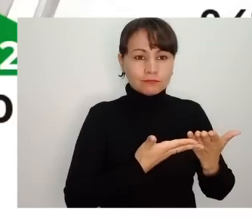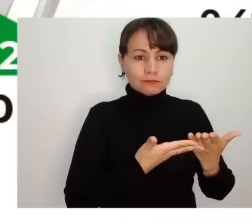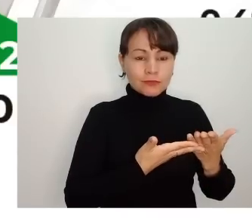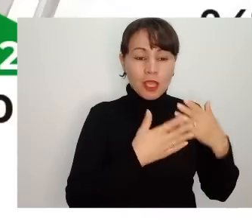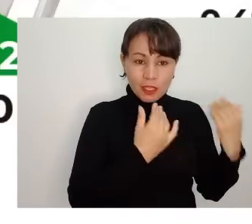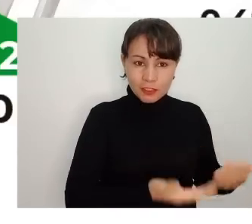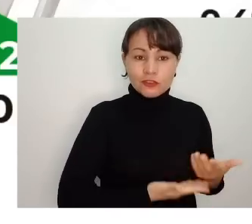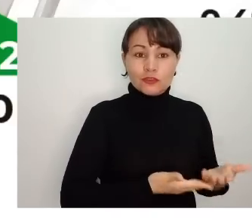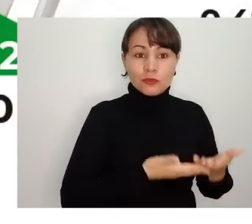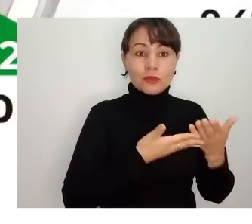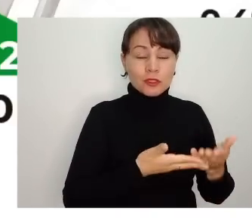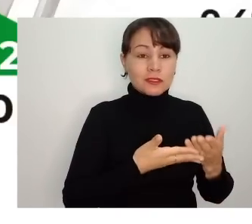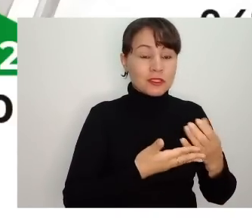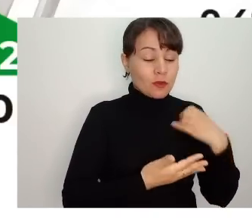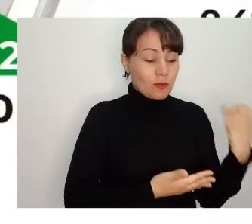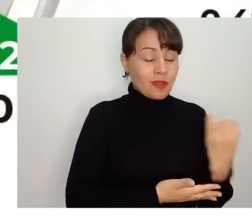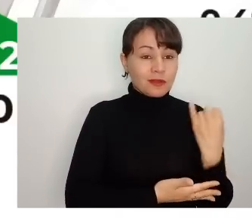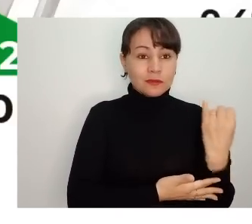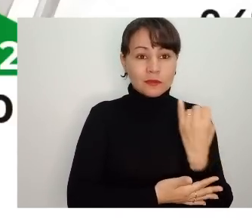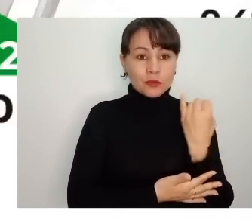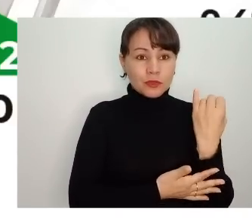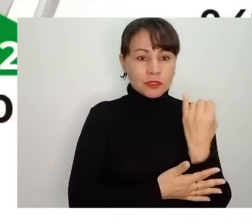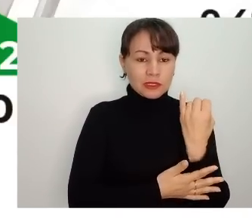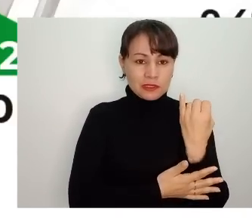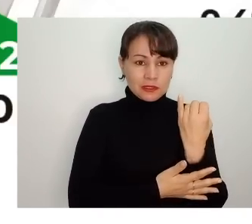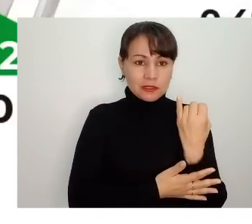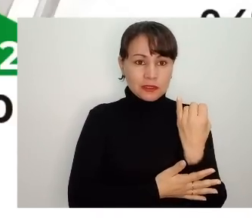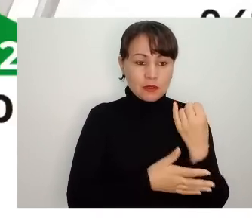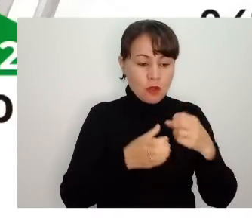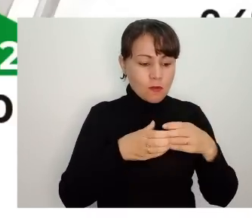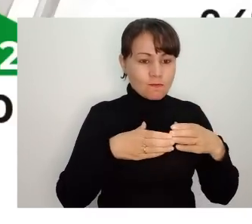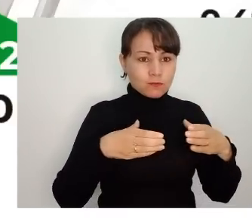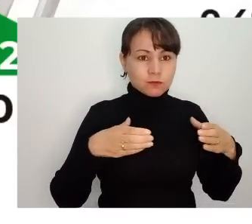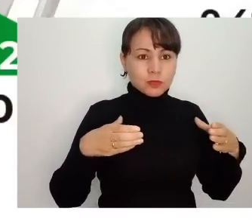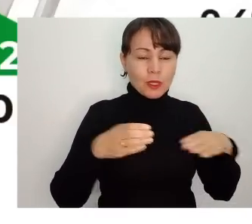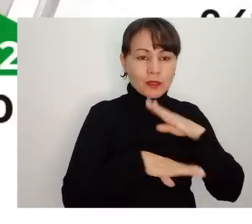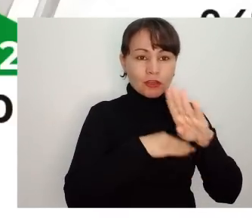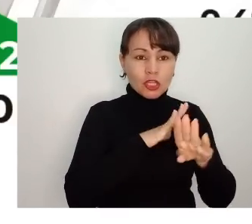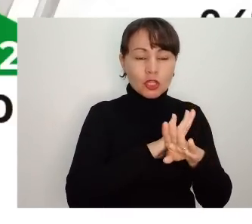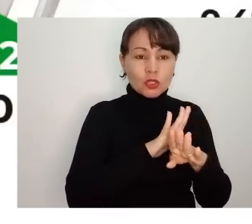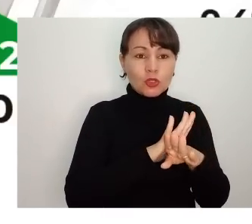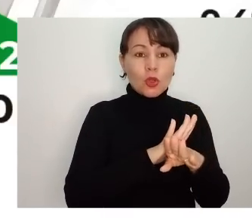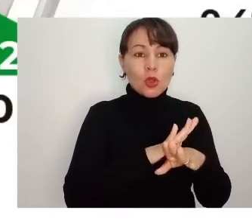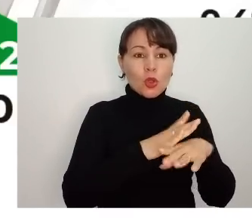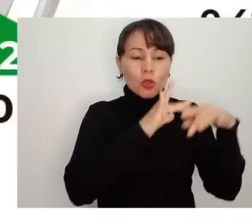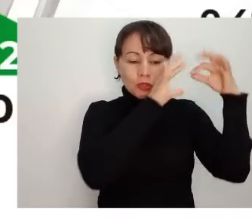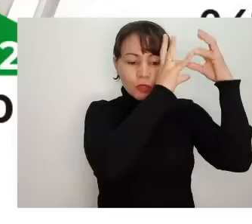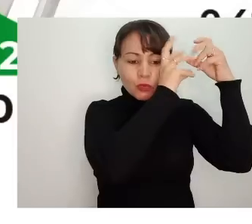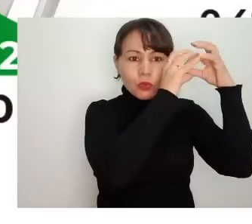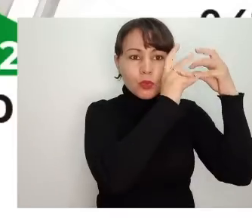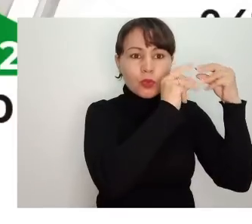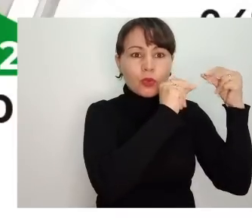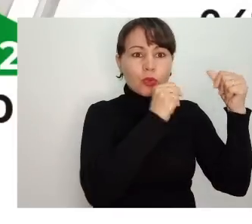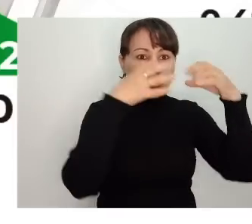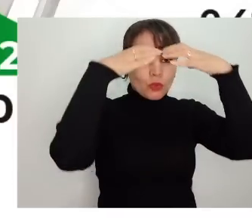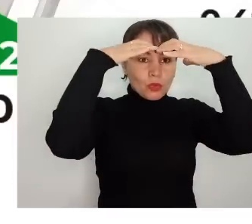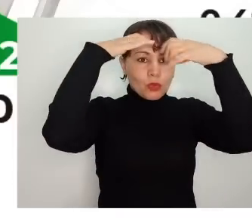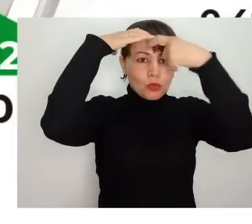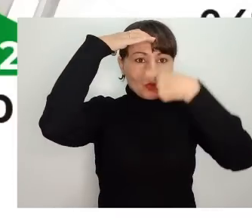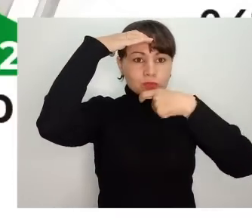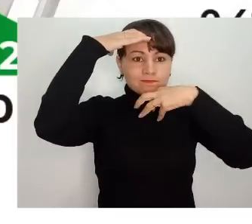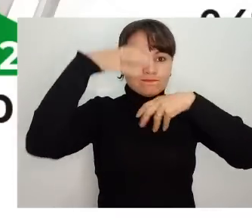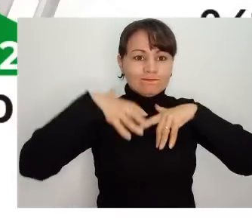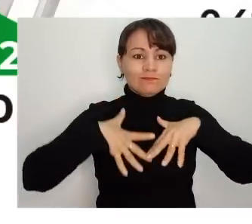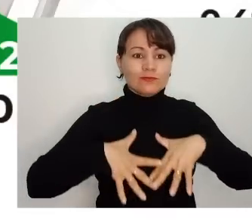estimulação. A estimulação é um dos fatores importantes para que aumente toda, né, a neuroplasticidade do sistema